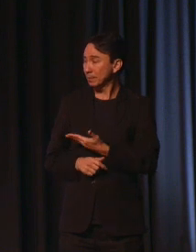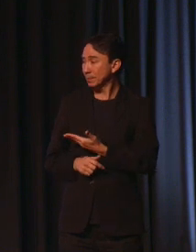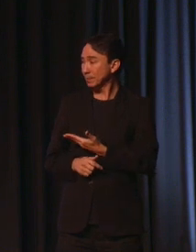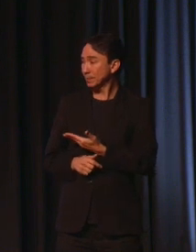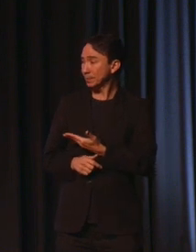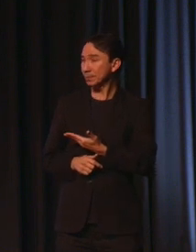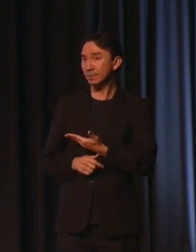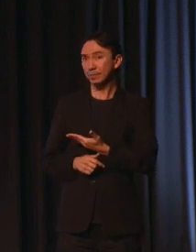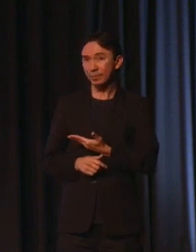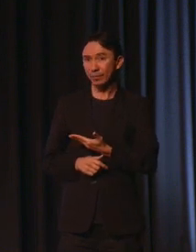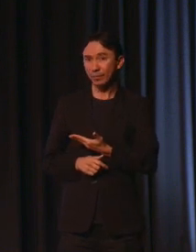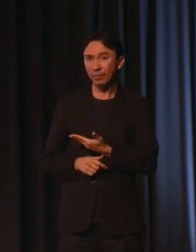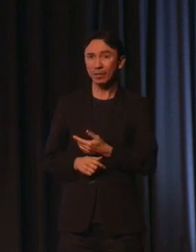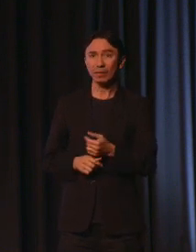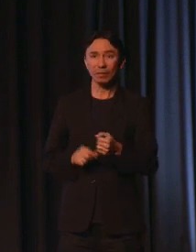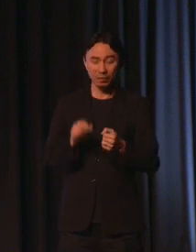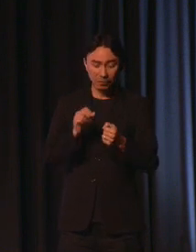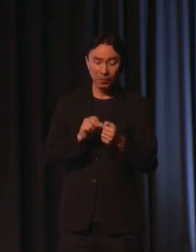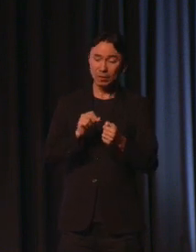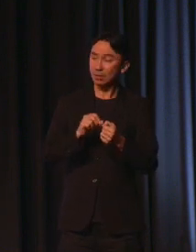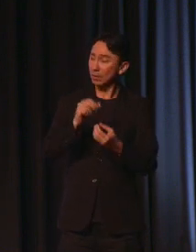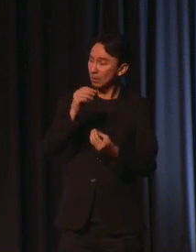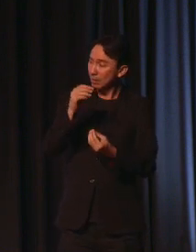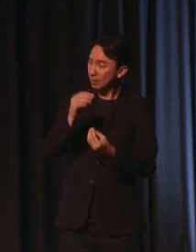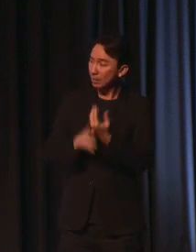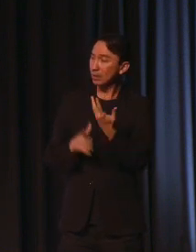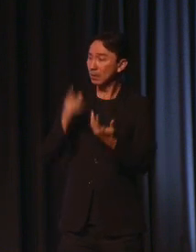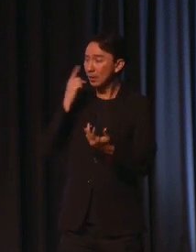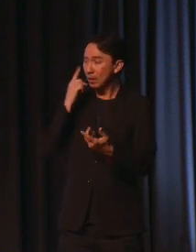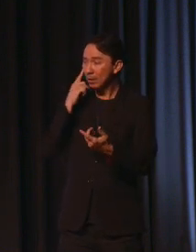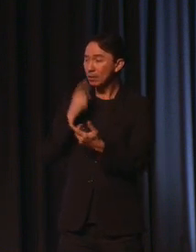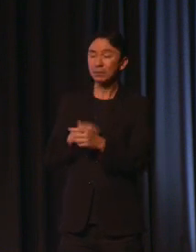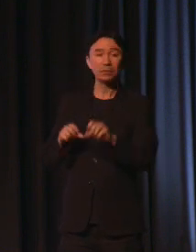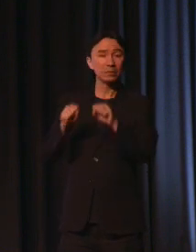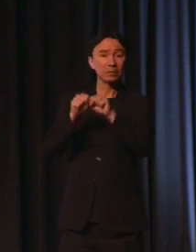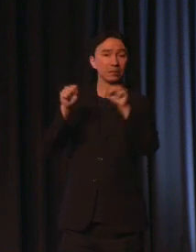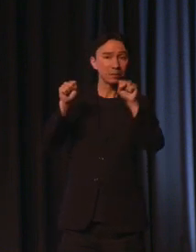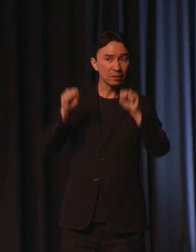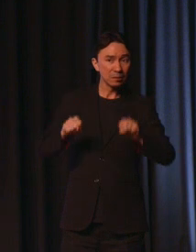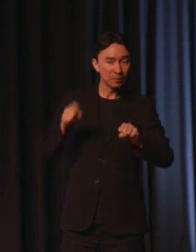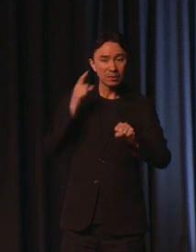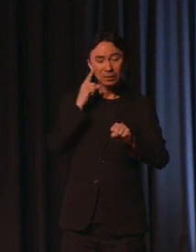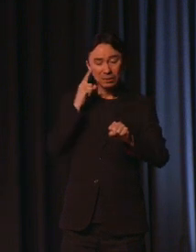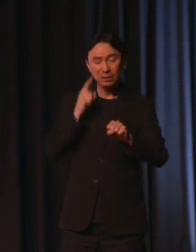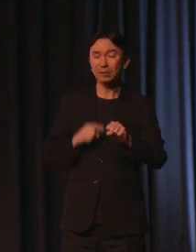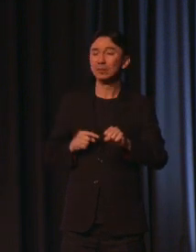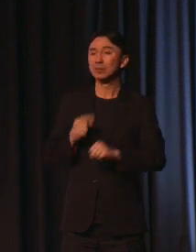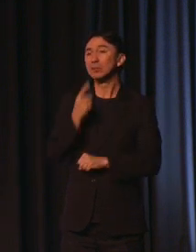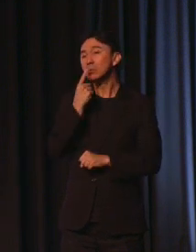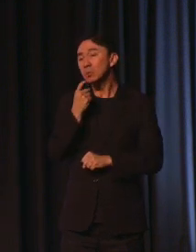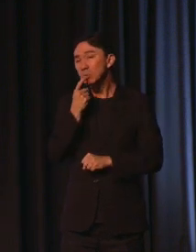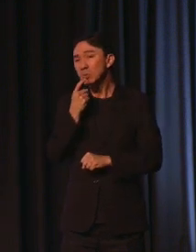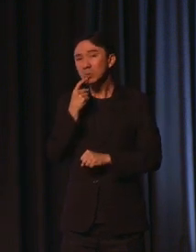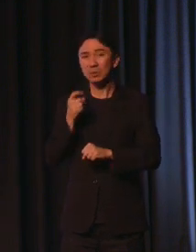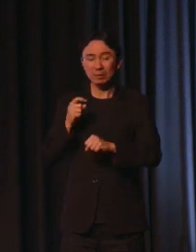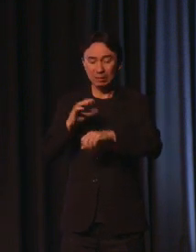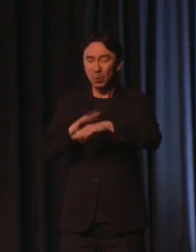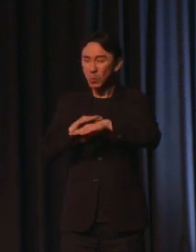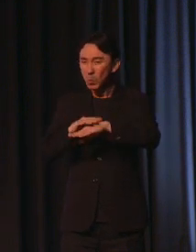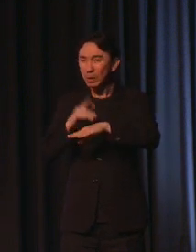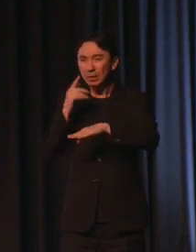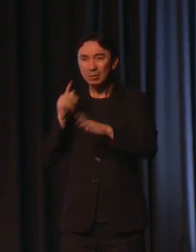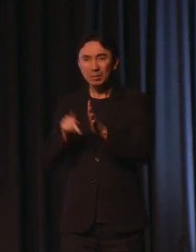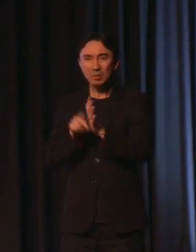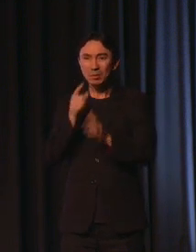constituirmos o sistema Hemovido Web Coagulopatias, que até então todo o monitoramento, todos os dados